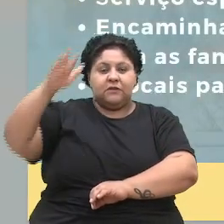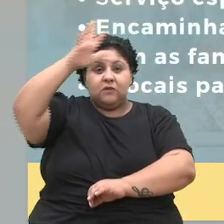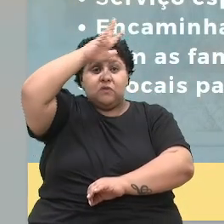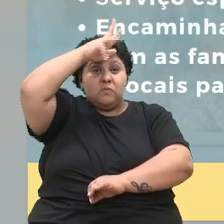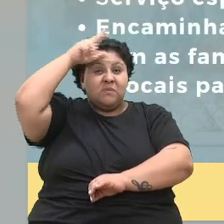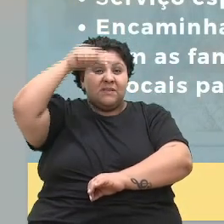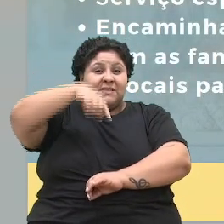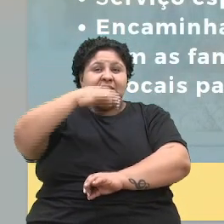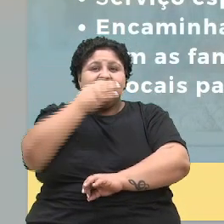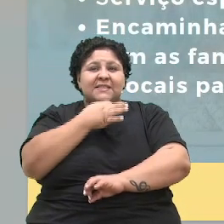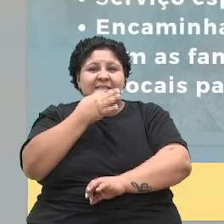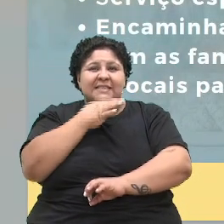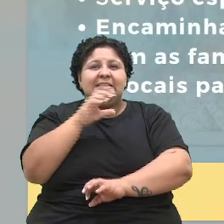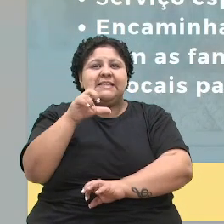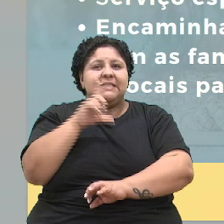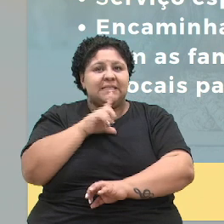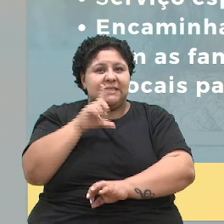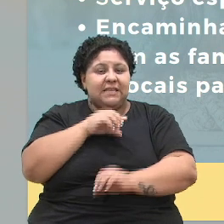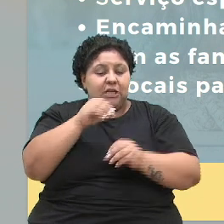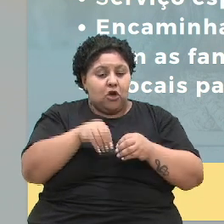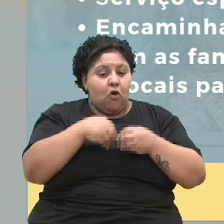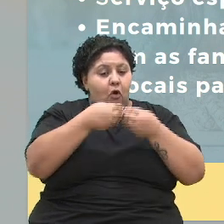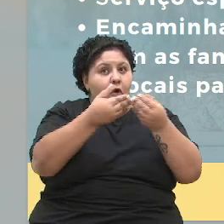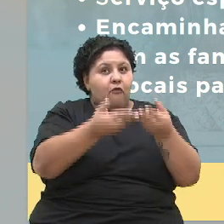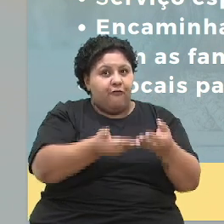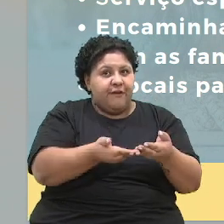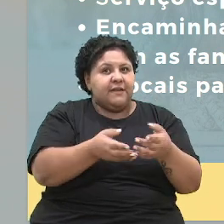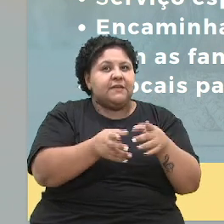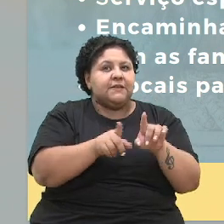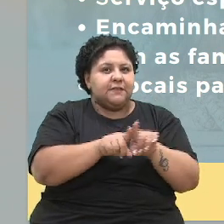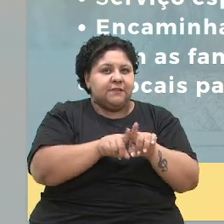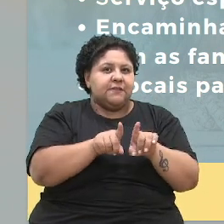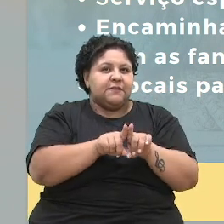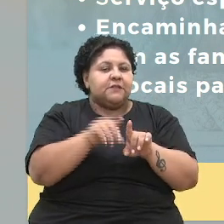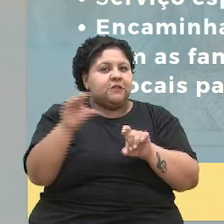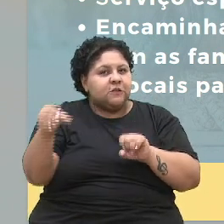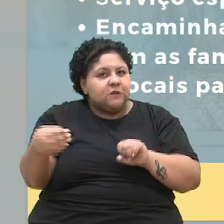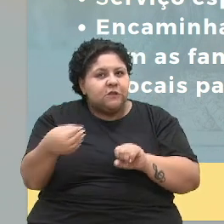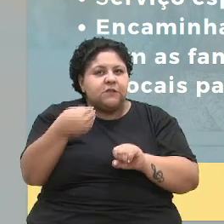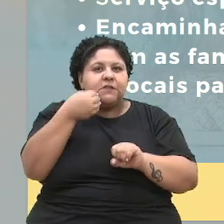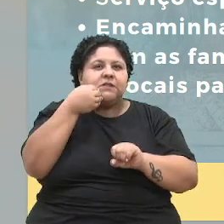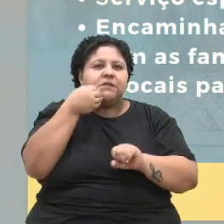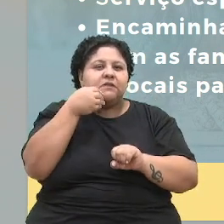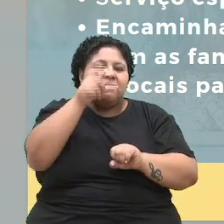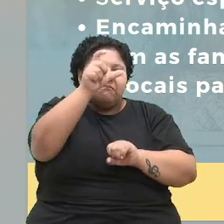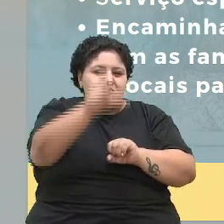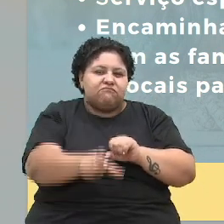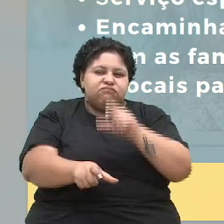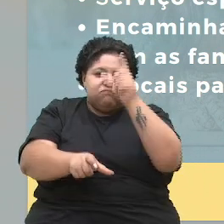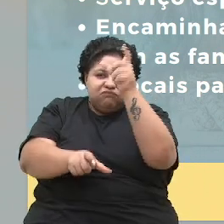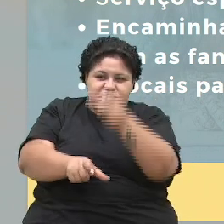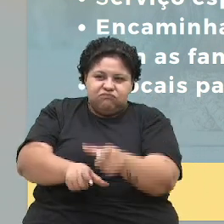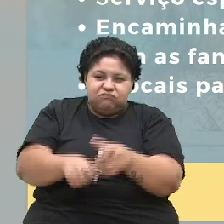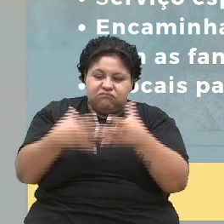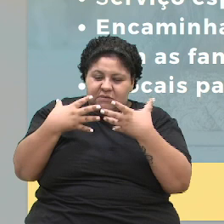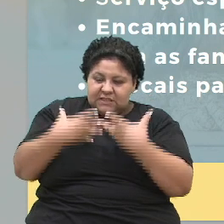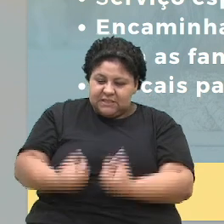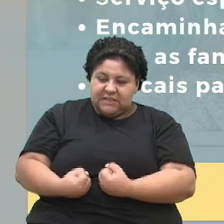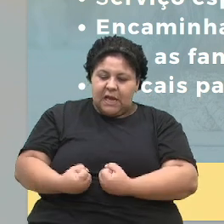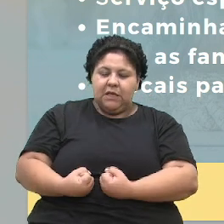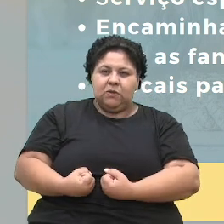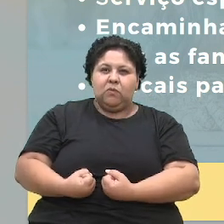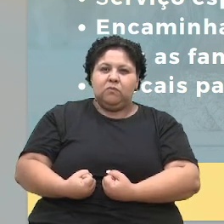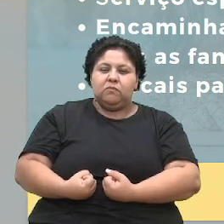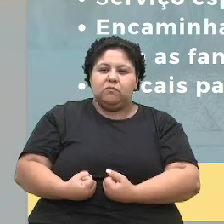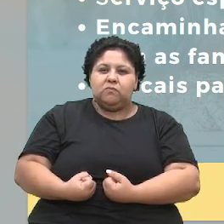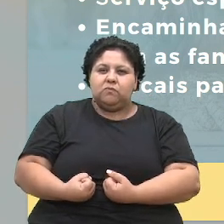Sul tem de fato oferecido, inclusive oportunidade para que aquelas pessoas que aceitam de poderem ali